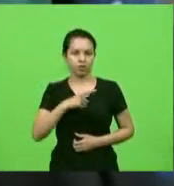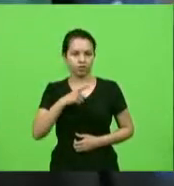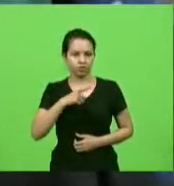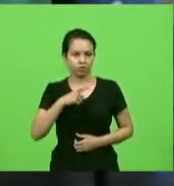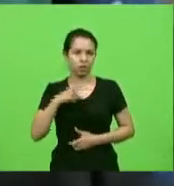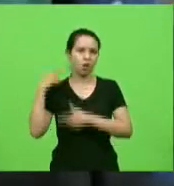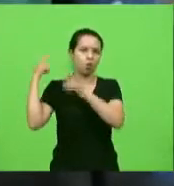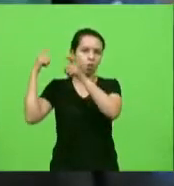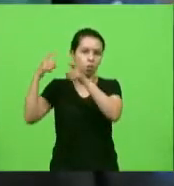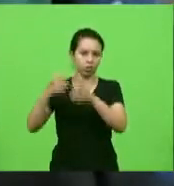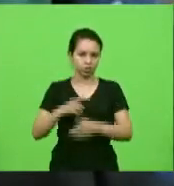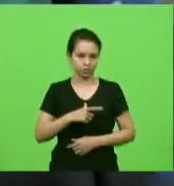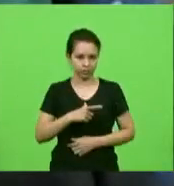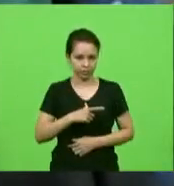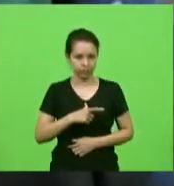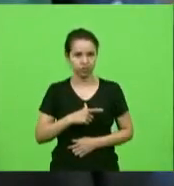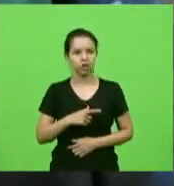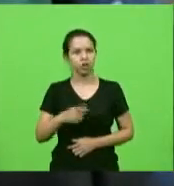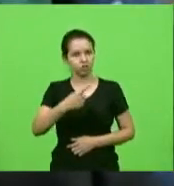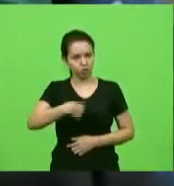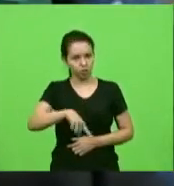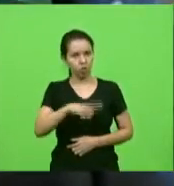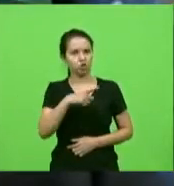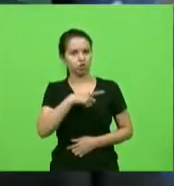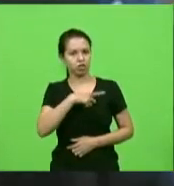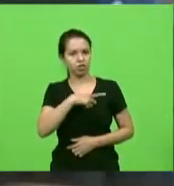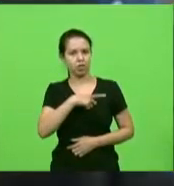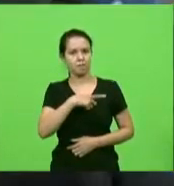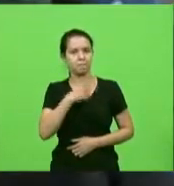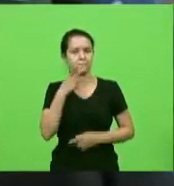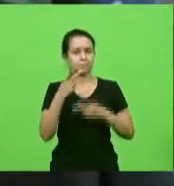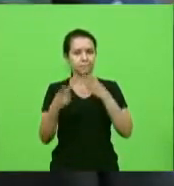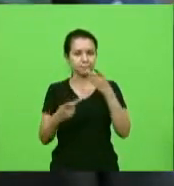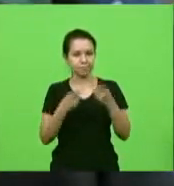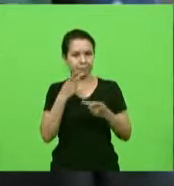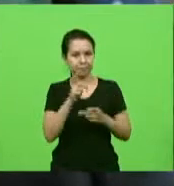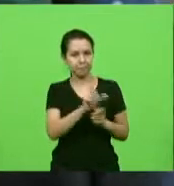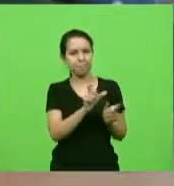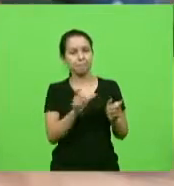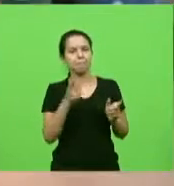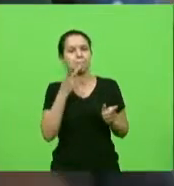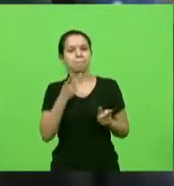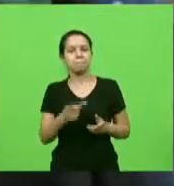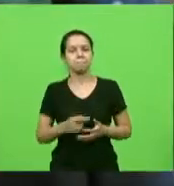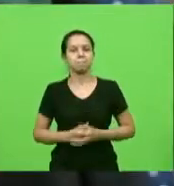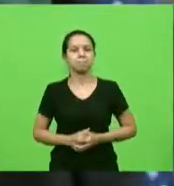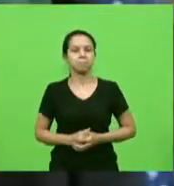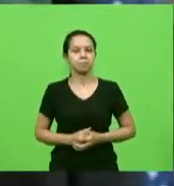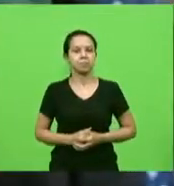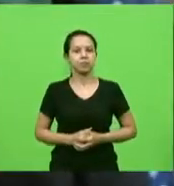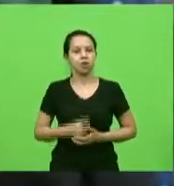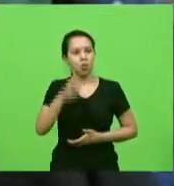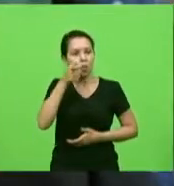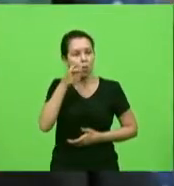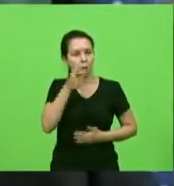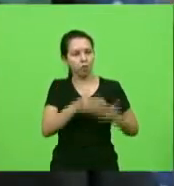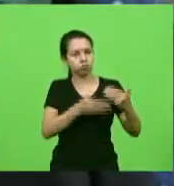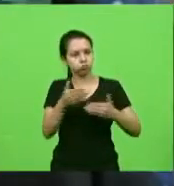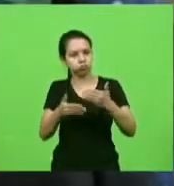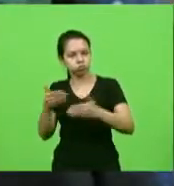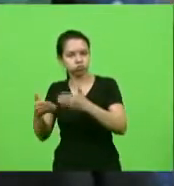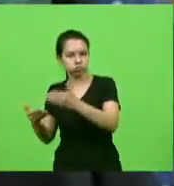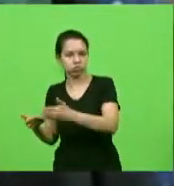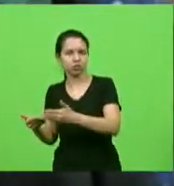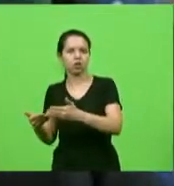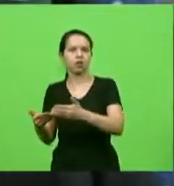virtudes, temos portanto, palavras que são ditas e que são acompanhadas da efetiva e